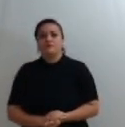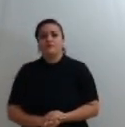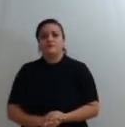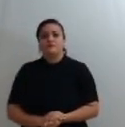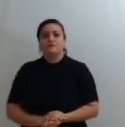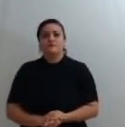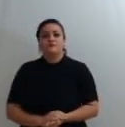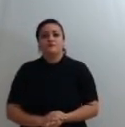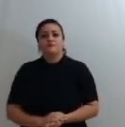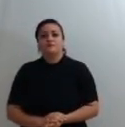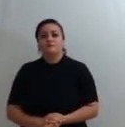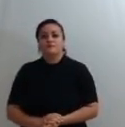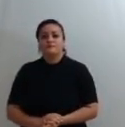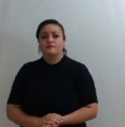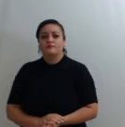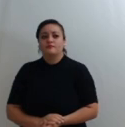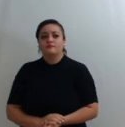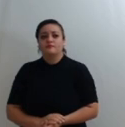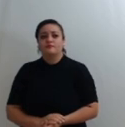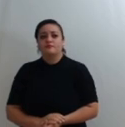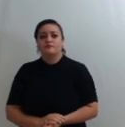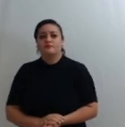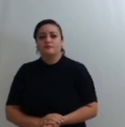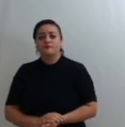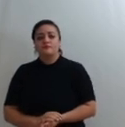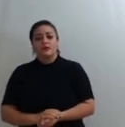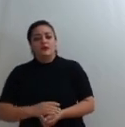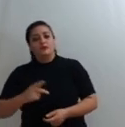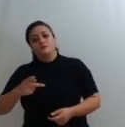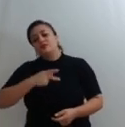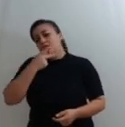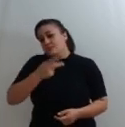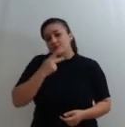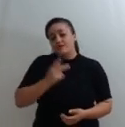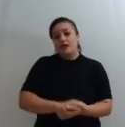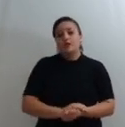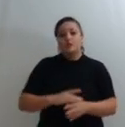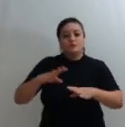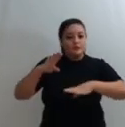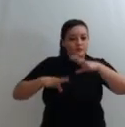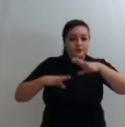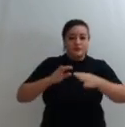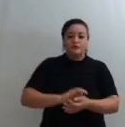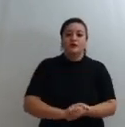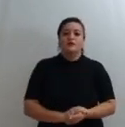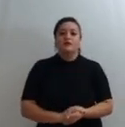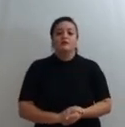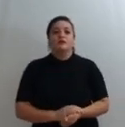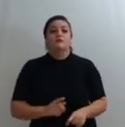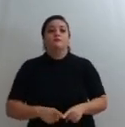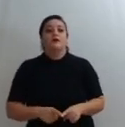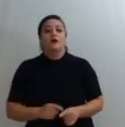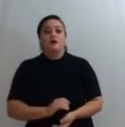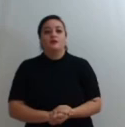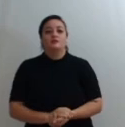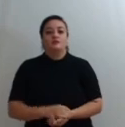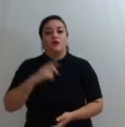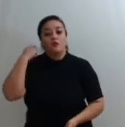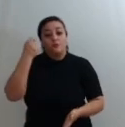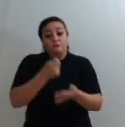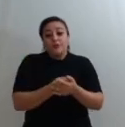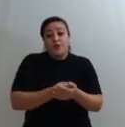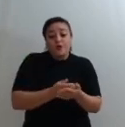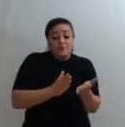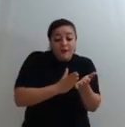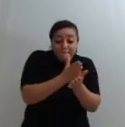ele praticamente, claro, não estamos falando sobre critérios de progressão, mas de proporcionalidade, eventualmente cumpriu quase 1/6 de uma pena. Claro